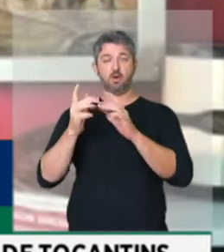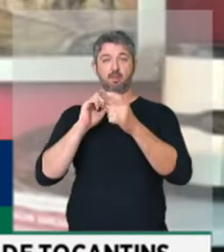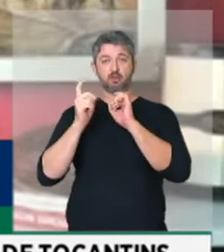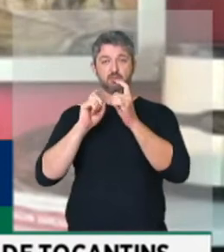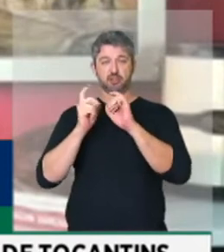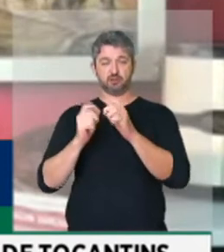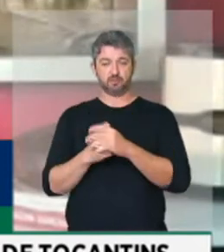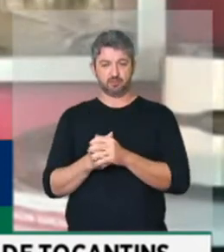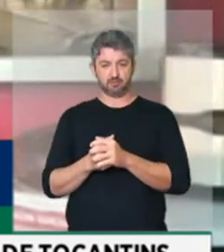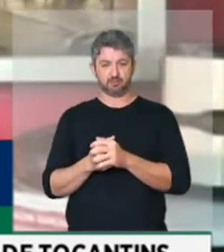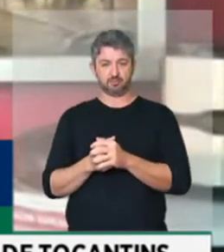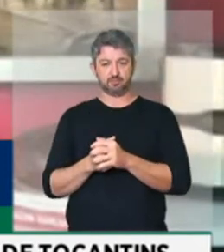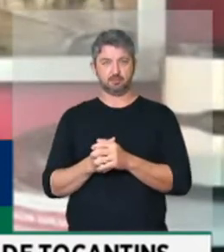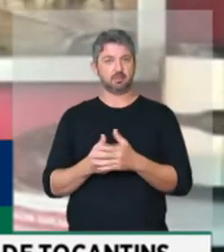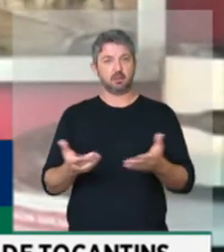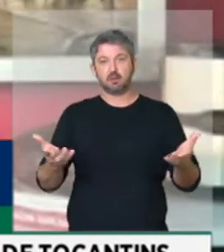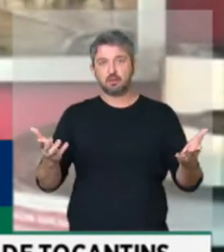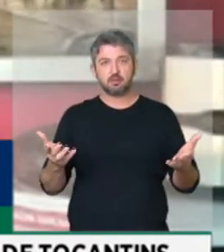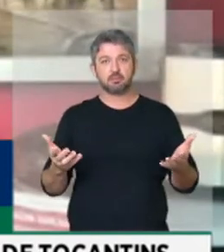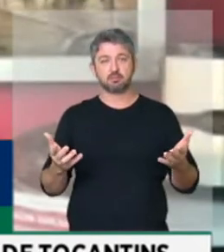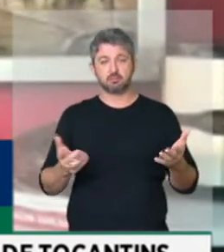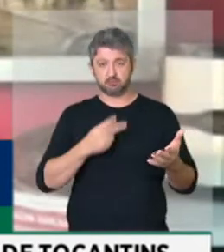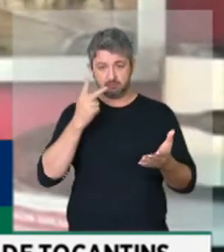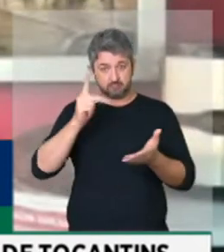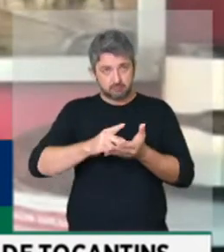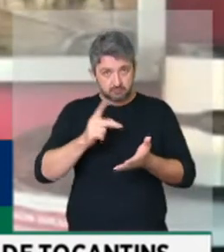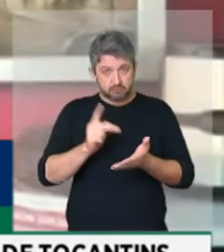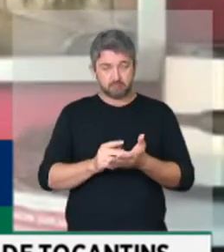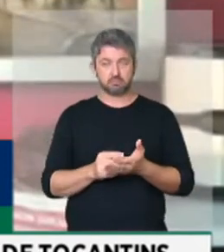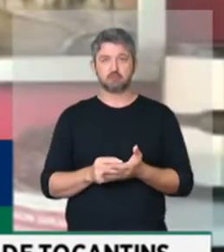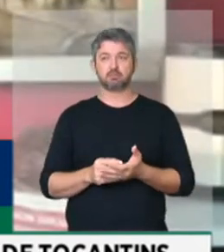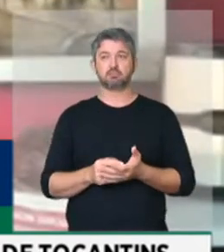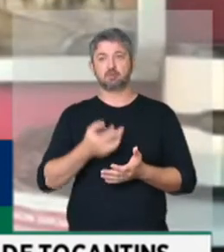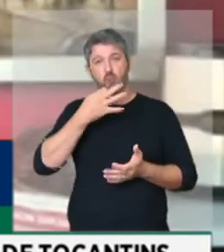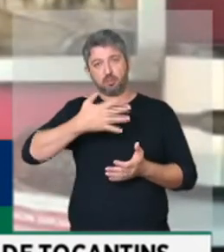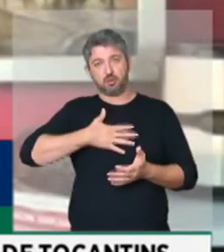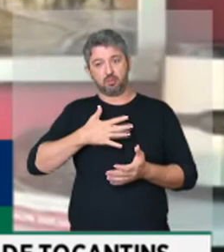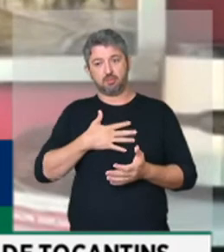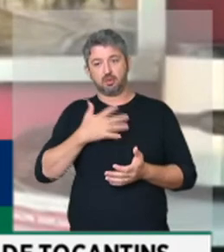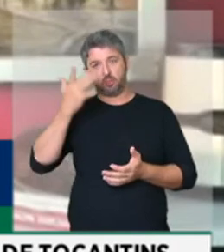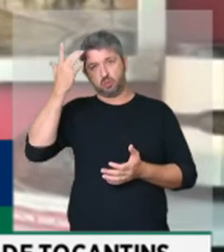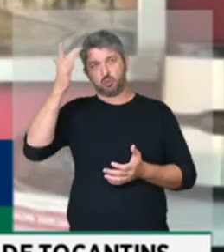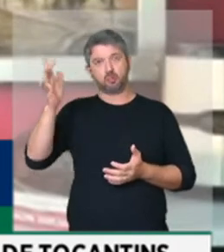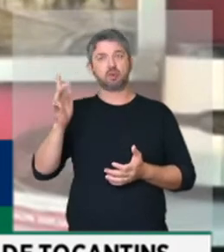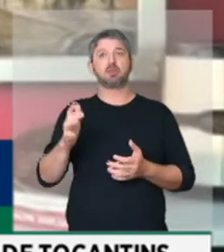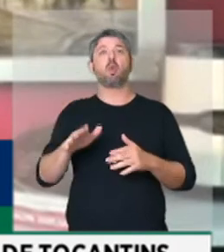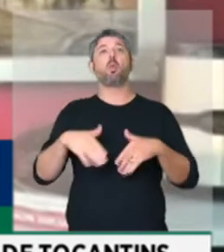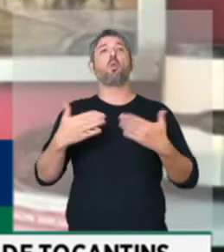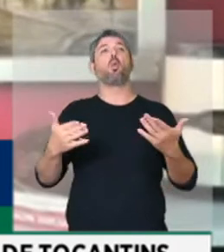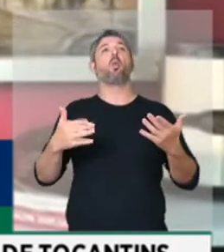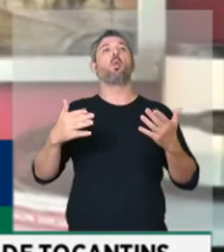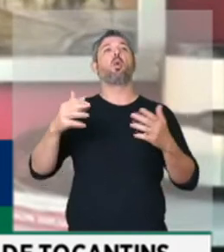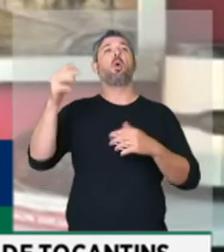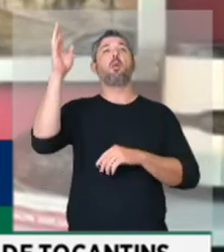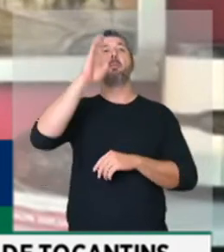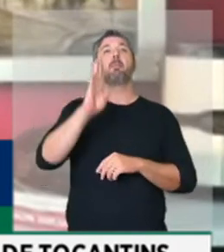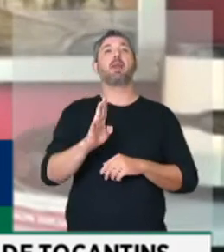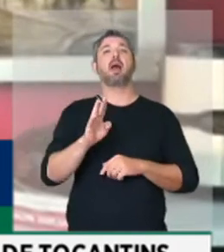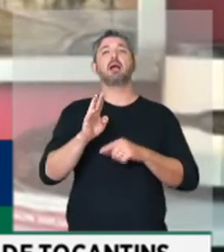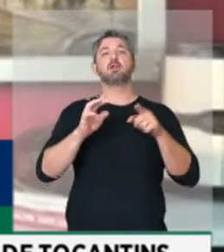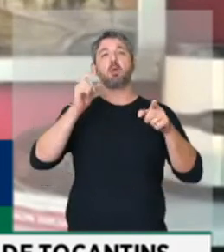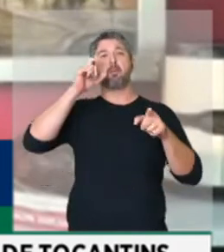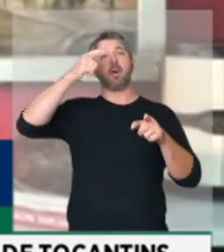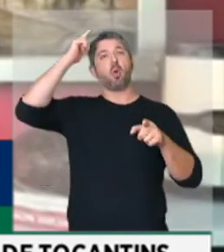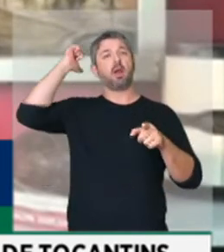administrativa. E, particularmente, presidente, eu não sei em que Brasil que o ministro Paulo Guedes está